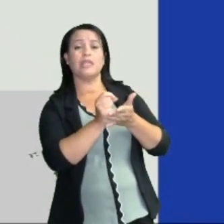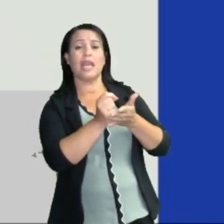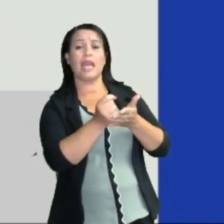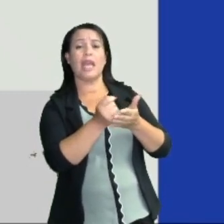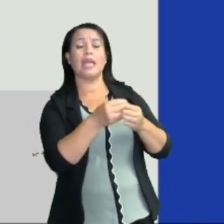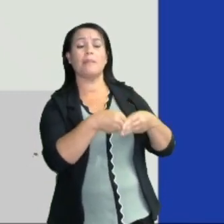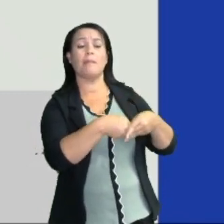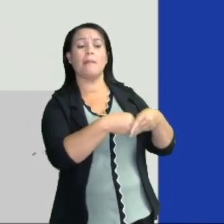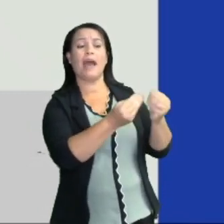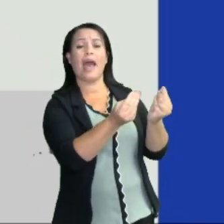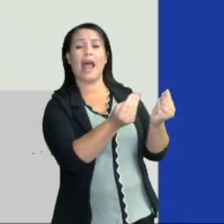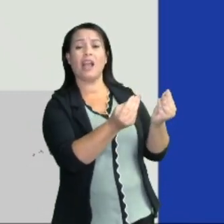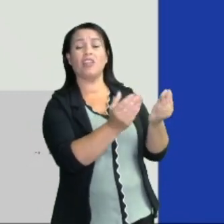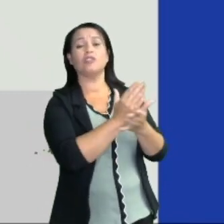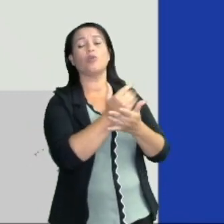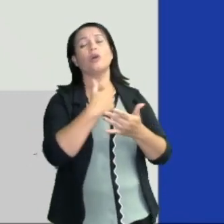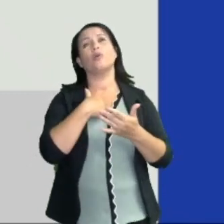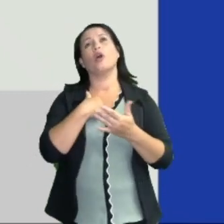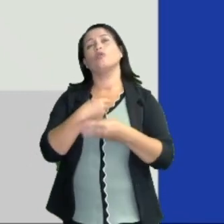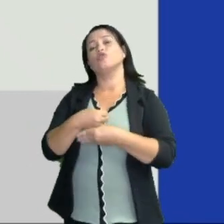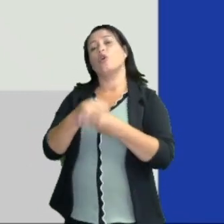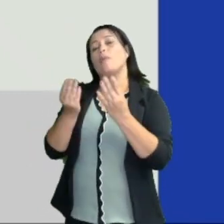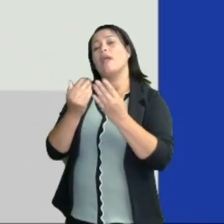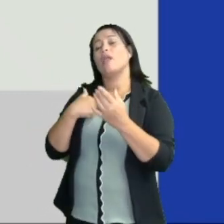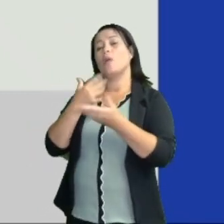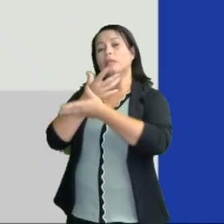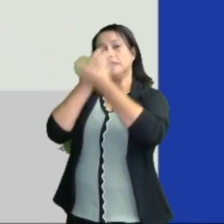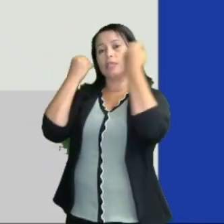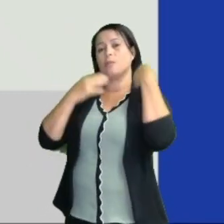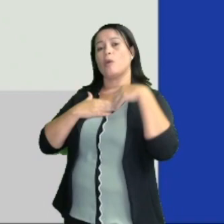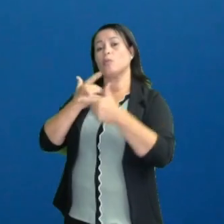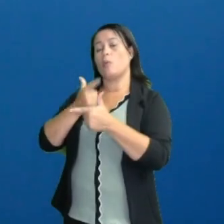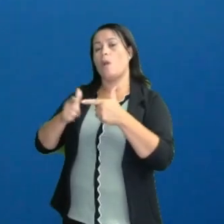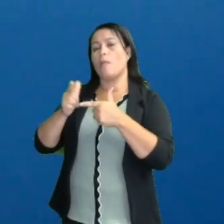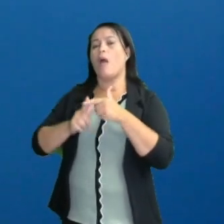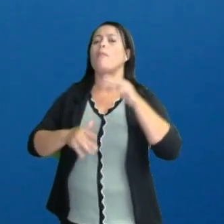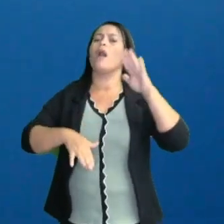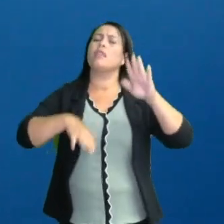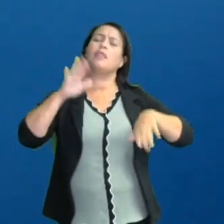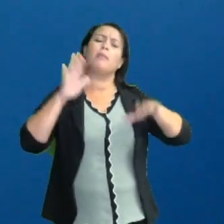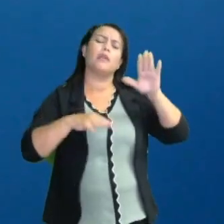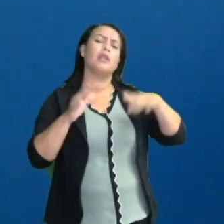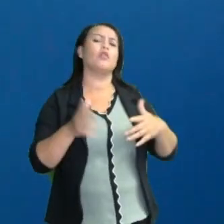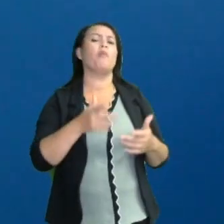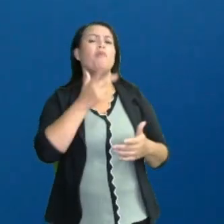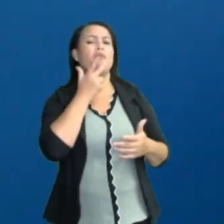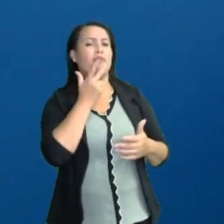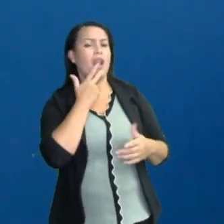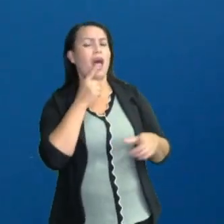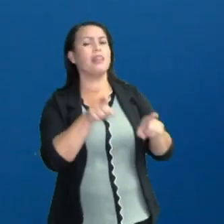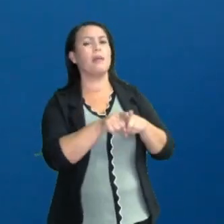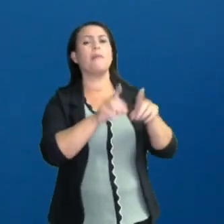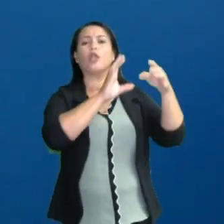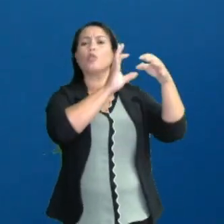Quando jogo baralho, esqueço meus problemas. Então, dependendo de como a gente vai falar, dependendo do contexto que a